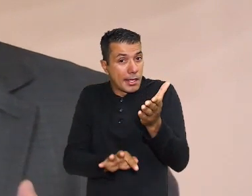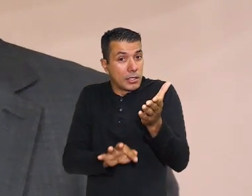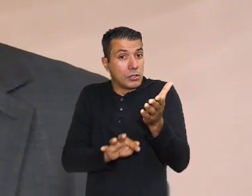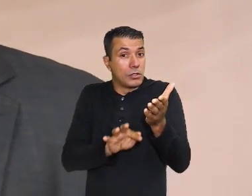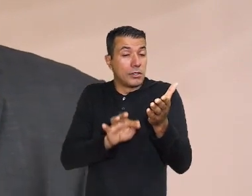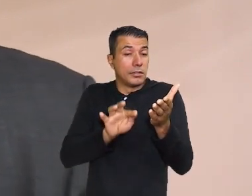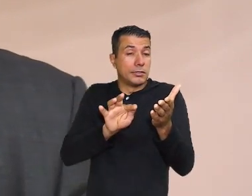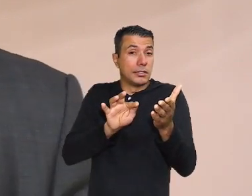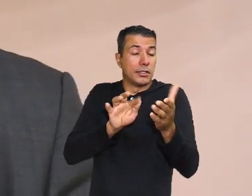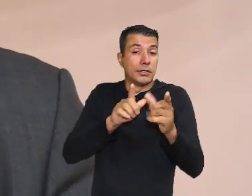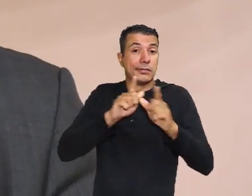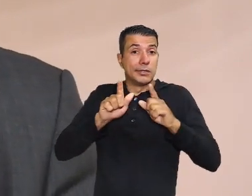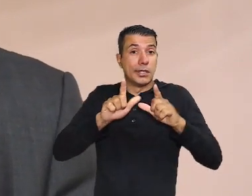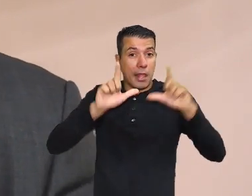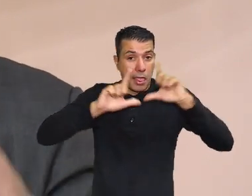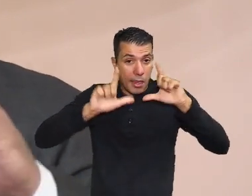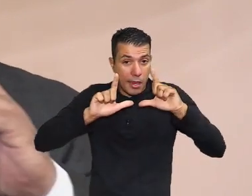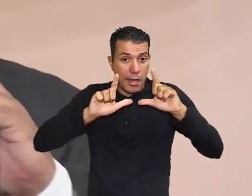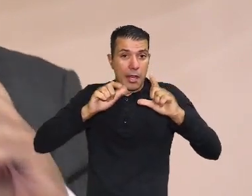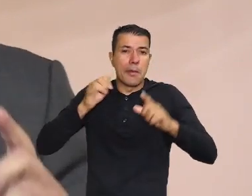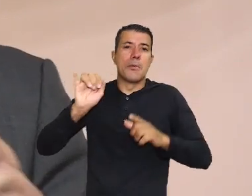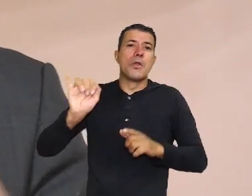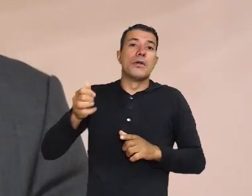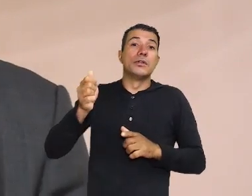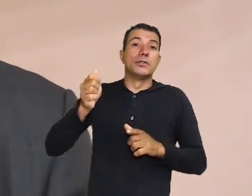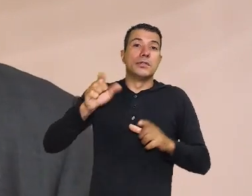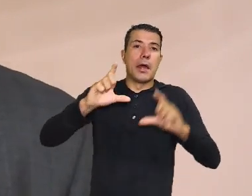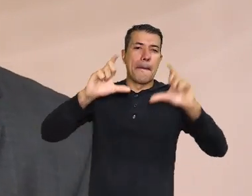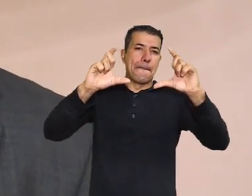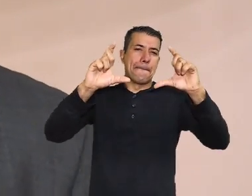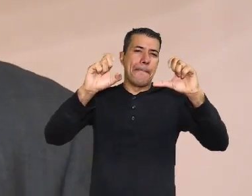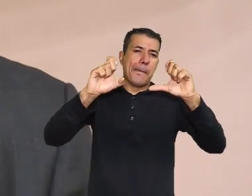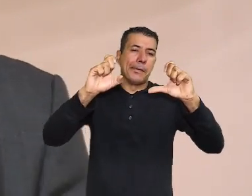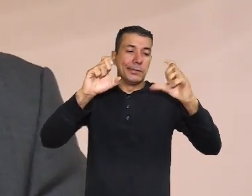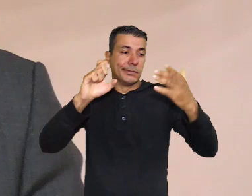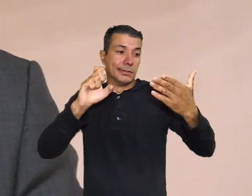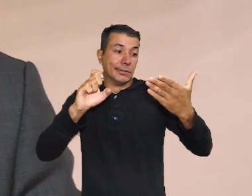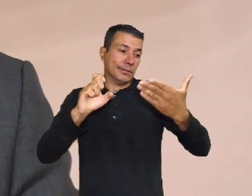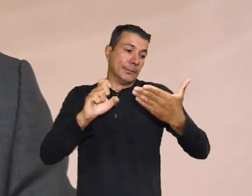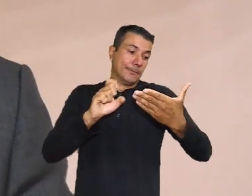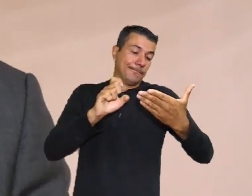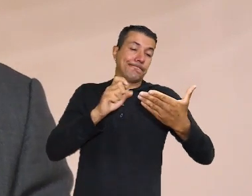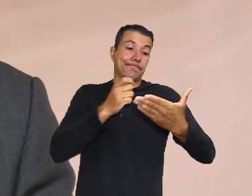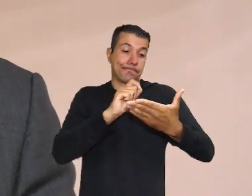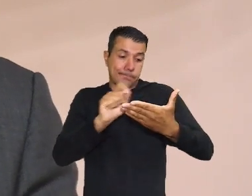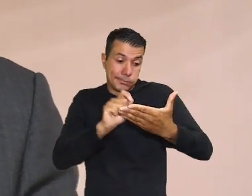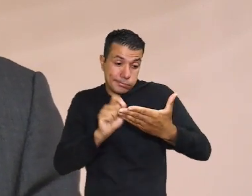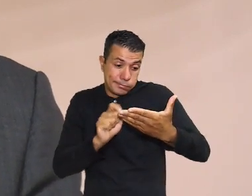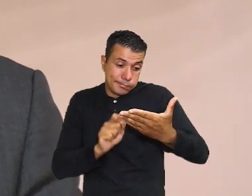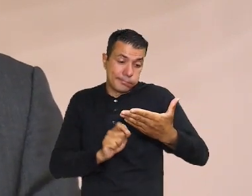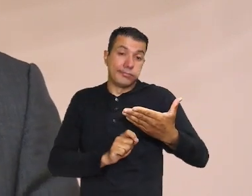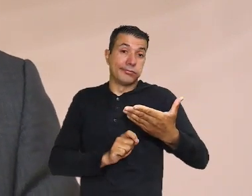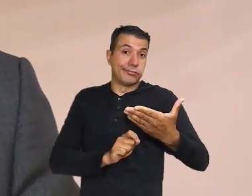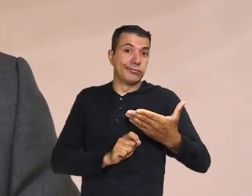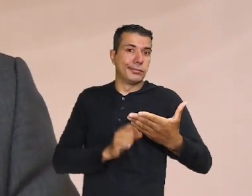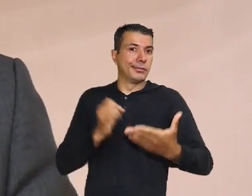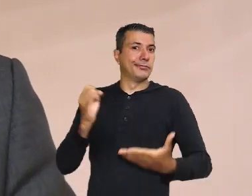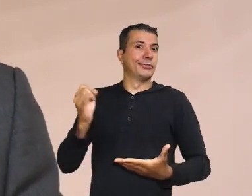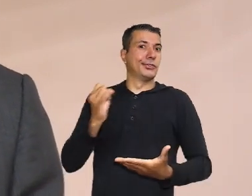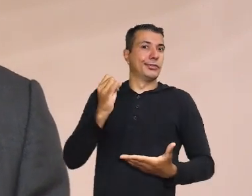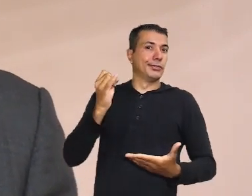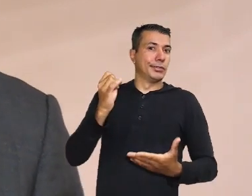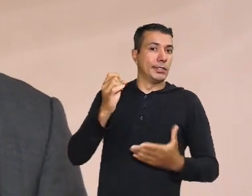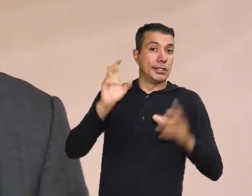durante essa transmissão, aproveitar e tirar um print da tela quando tiver alguns comentários e daqueles assuntos